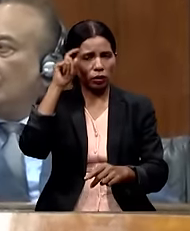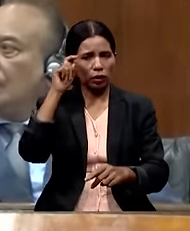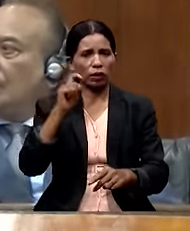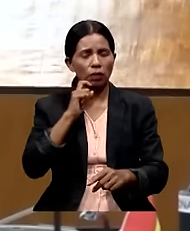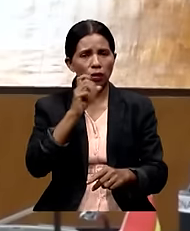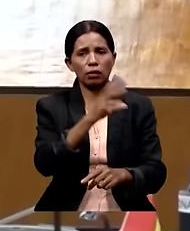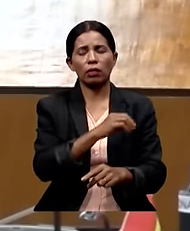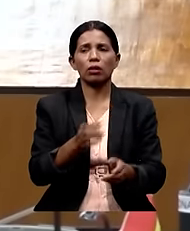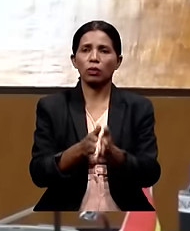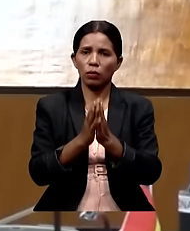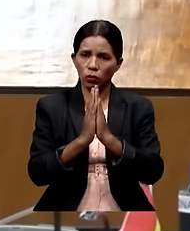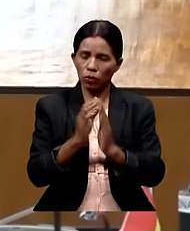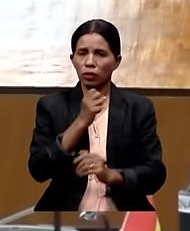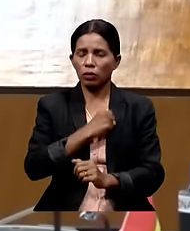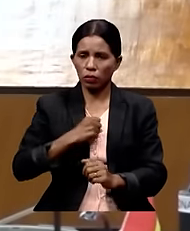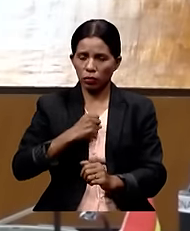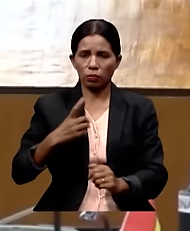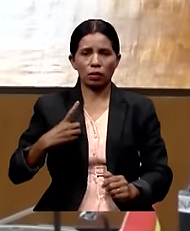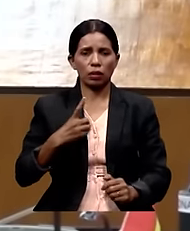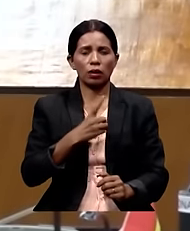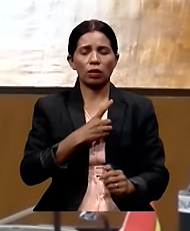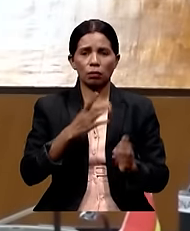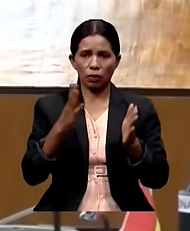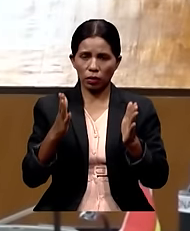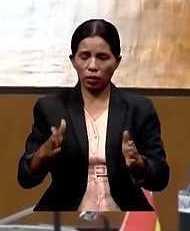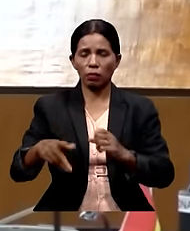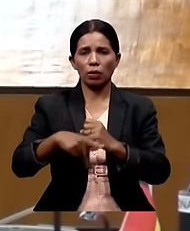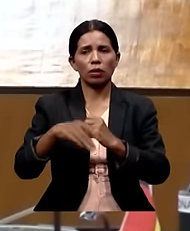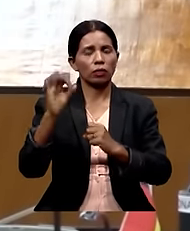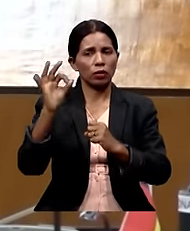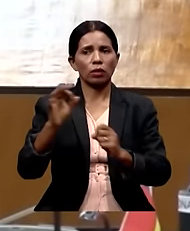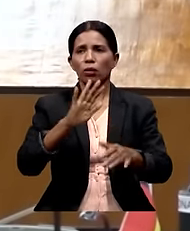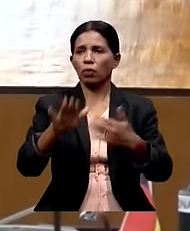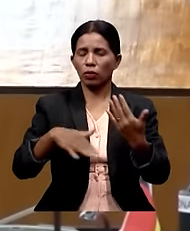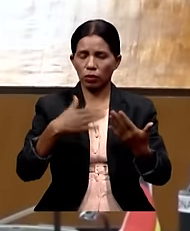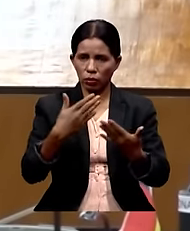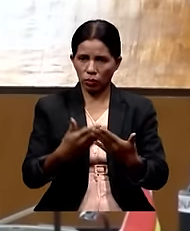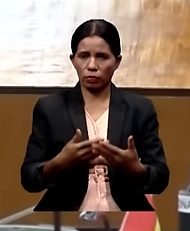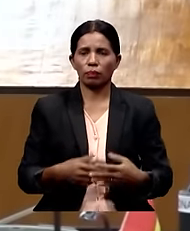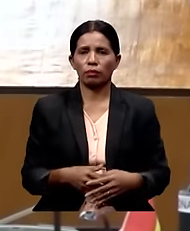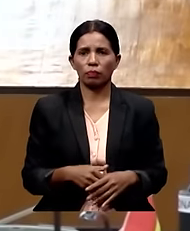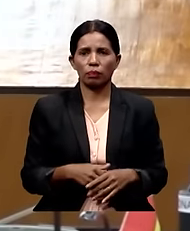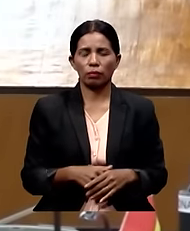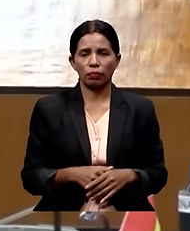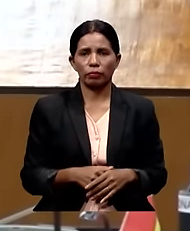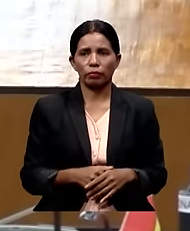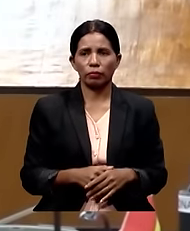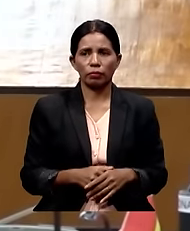Xanana Guzmão husu desculpa ba deputada bancada Fretilin no entidade Hotu, Celina Lopes Agustino da Costa, Ziemen.